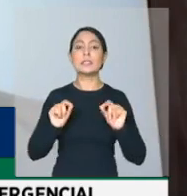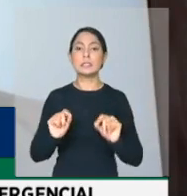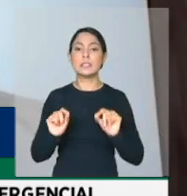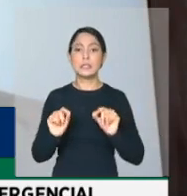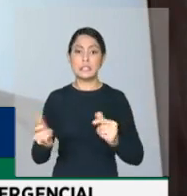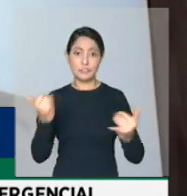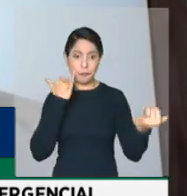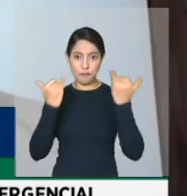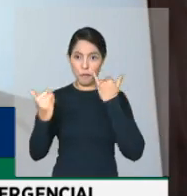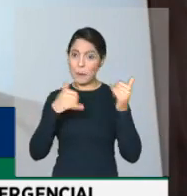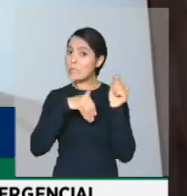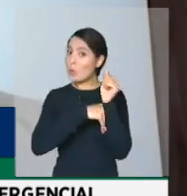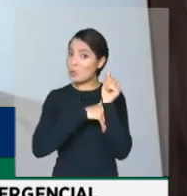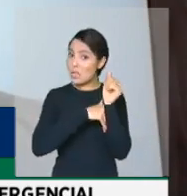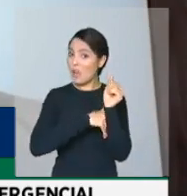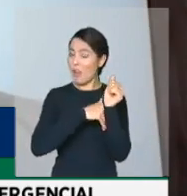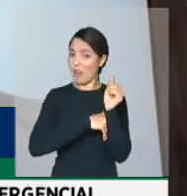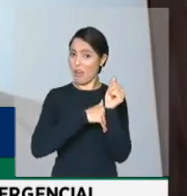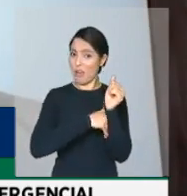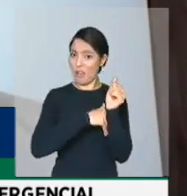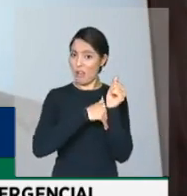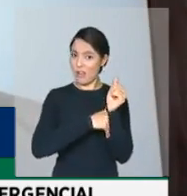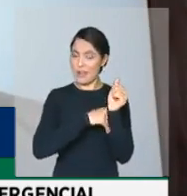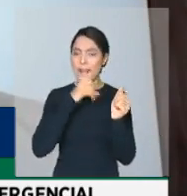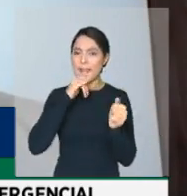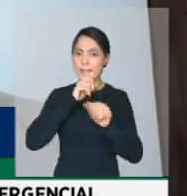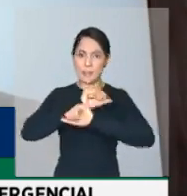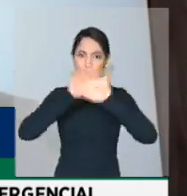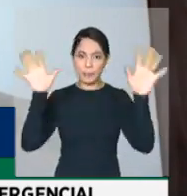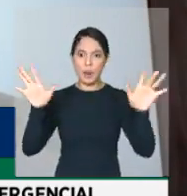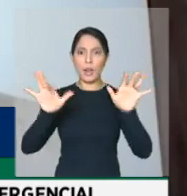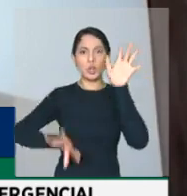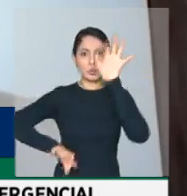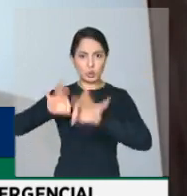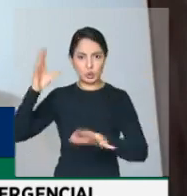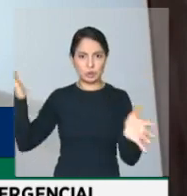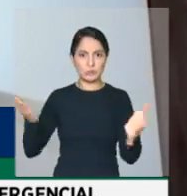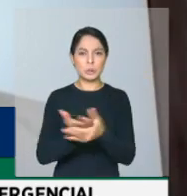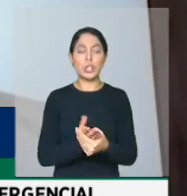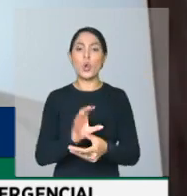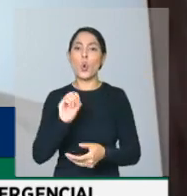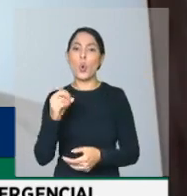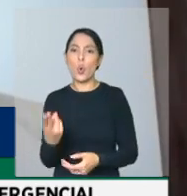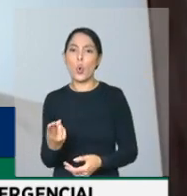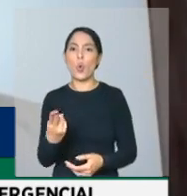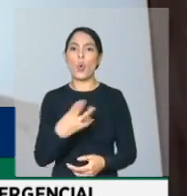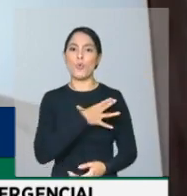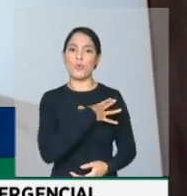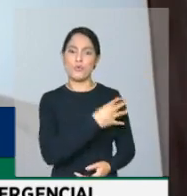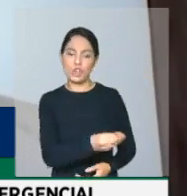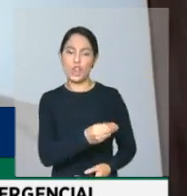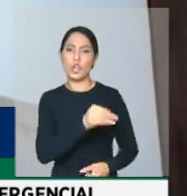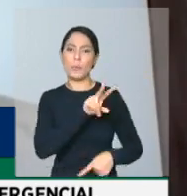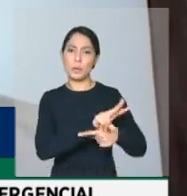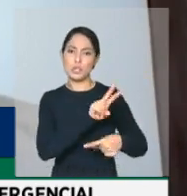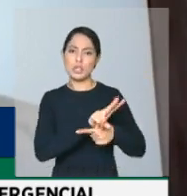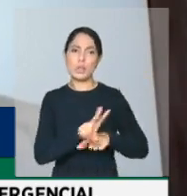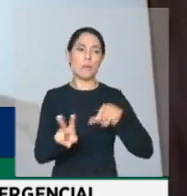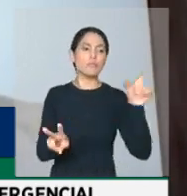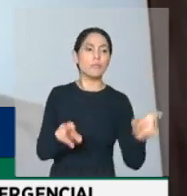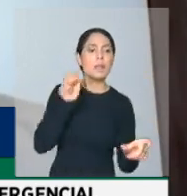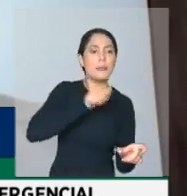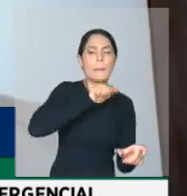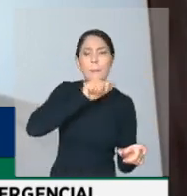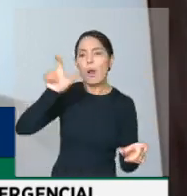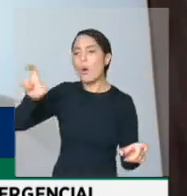de informações sigilosas, tais como decisões judiciais em processos de guarda familiar, que não constam na base de